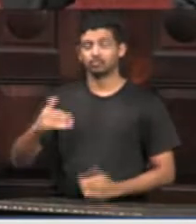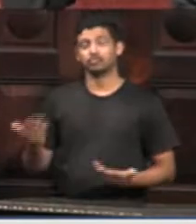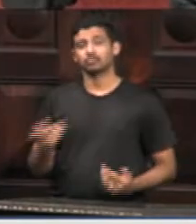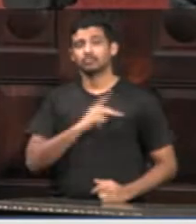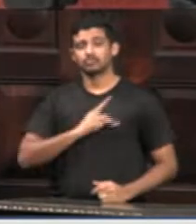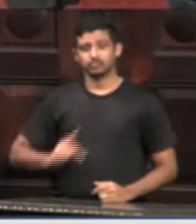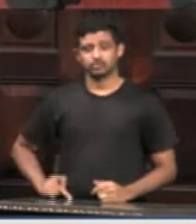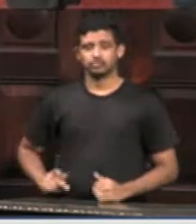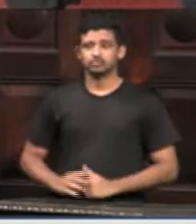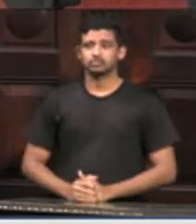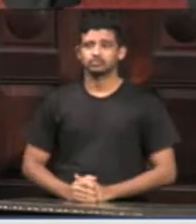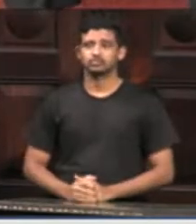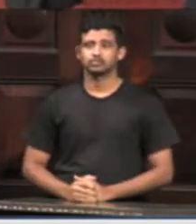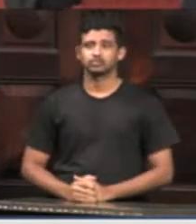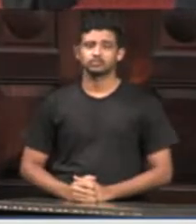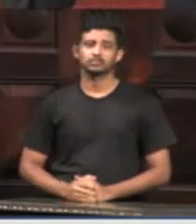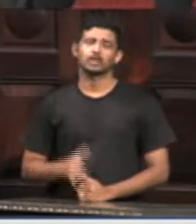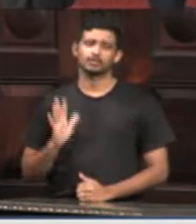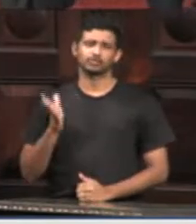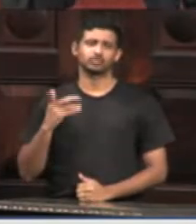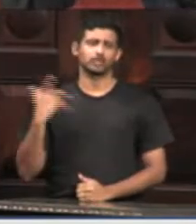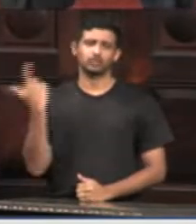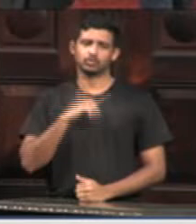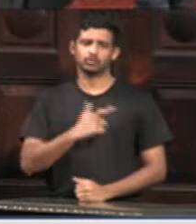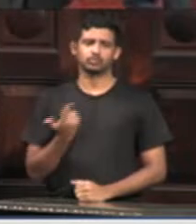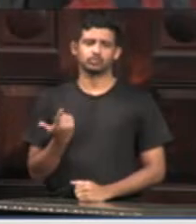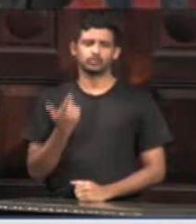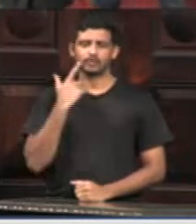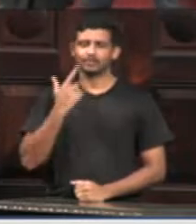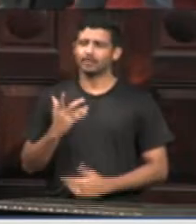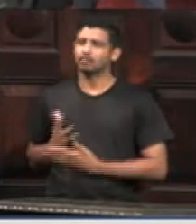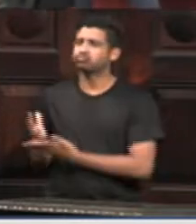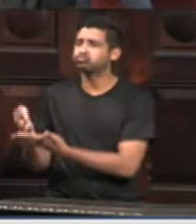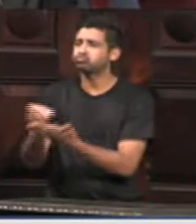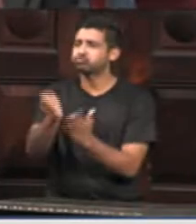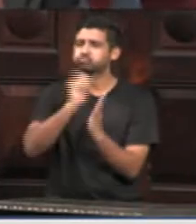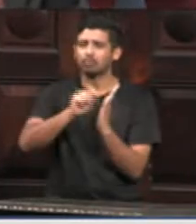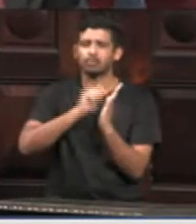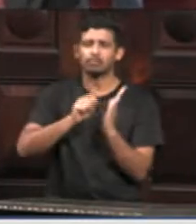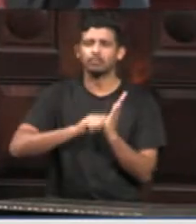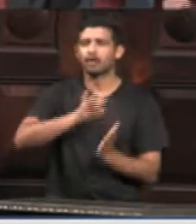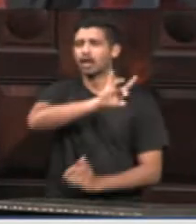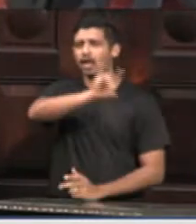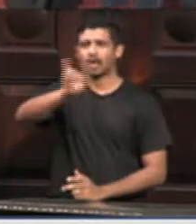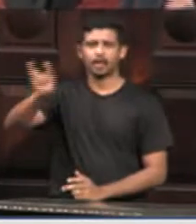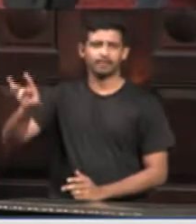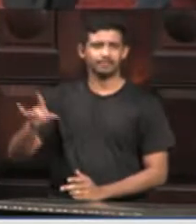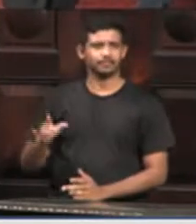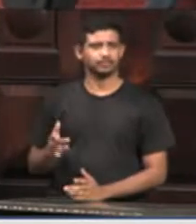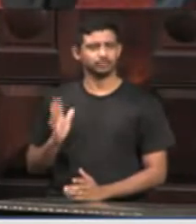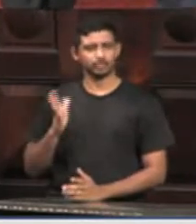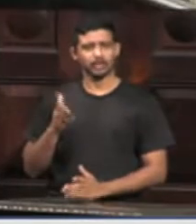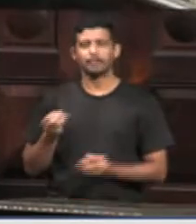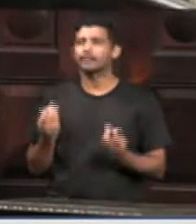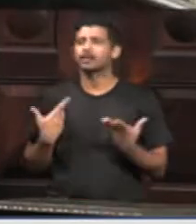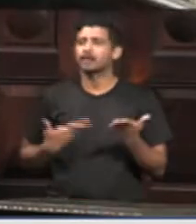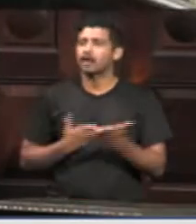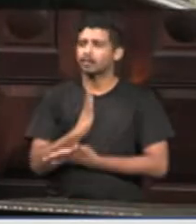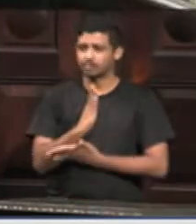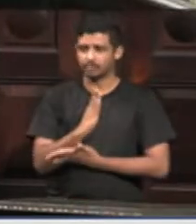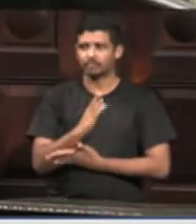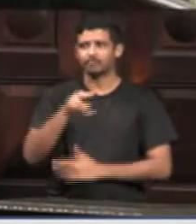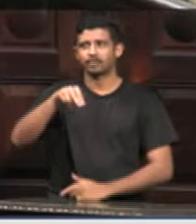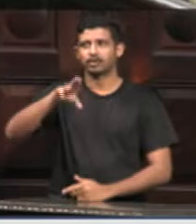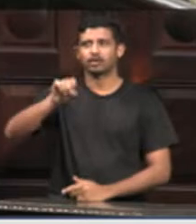presidente, já consegui colher as assinaturas suficientes para aprovar uma moção